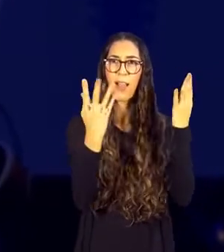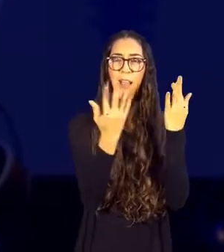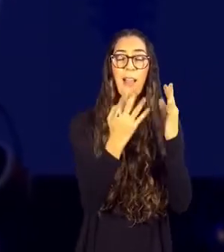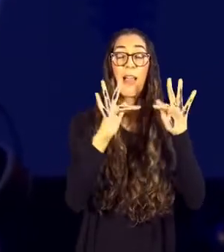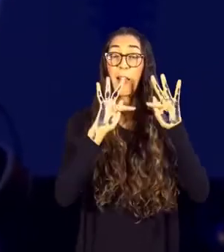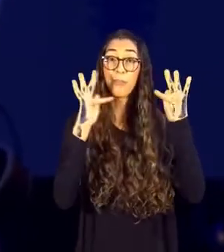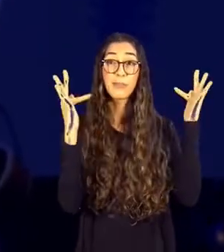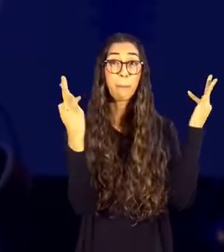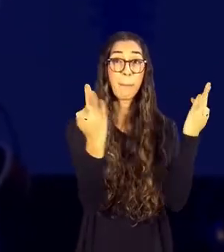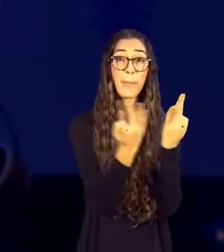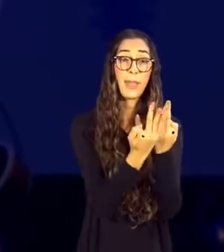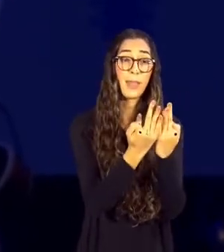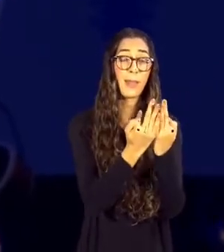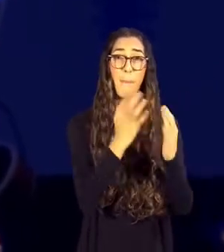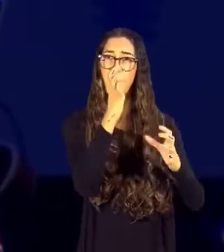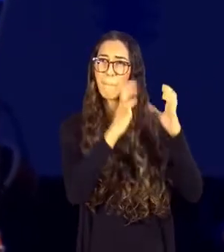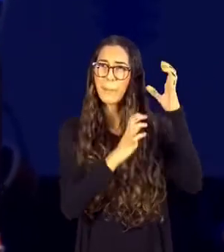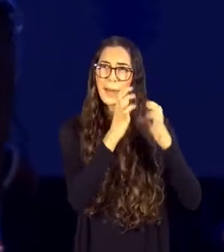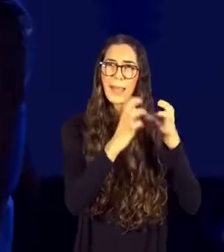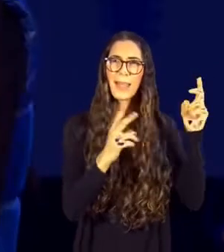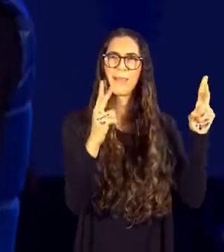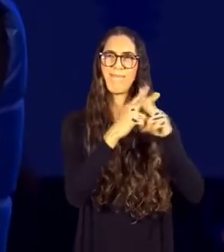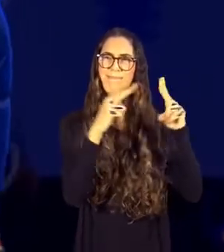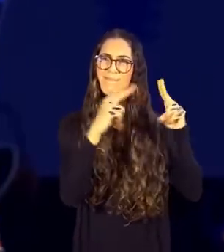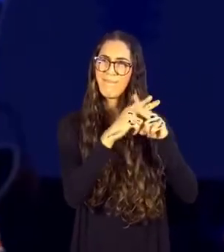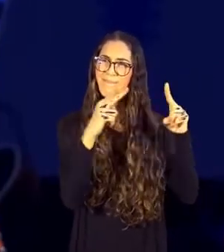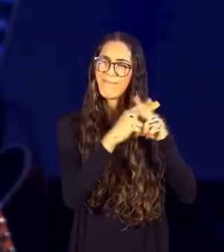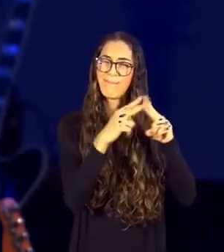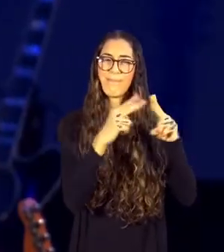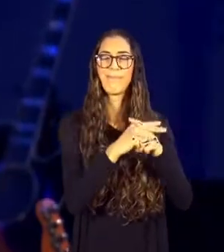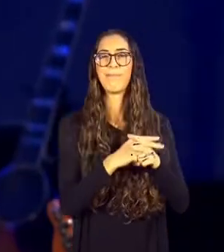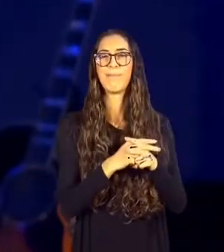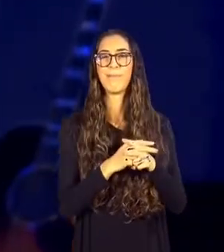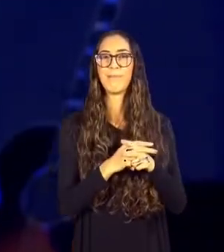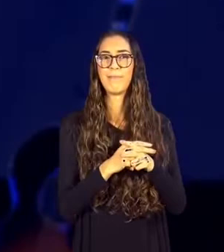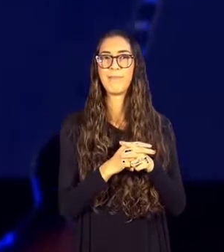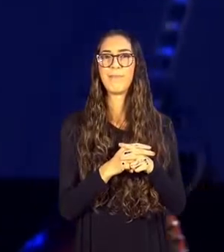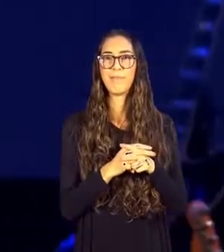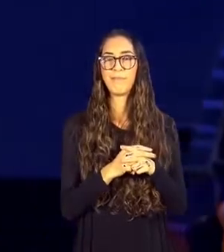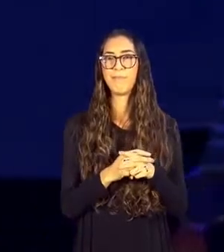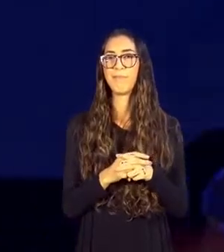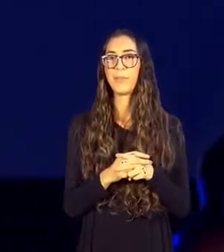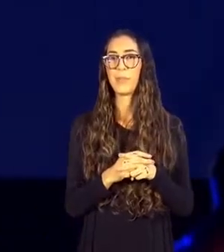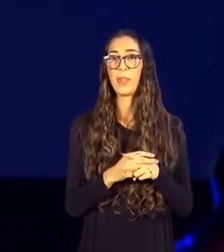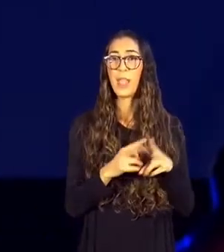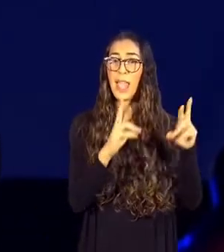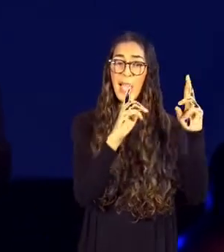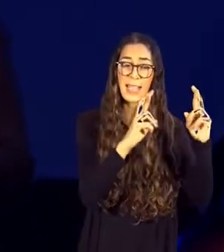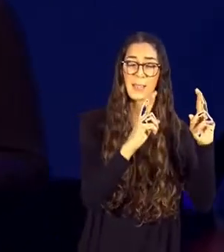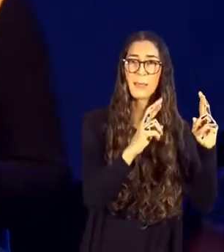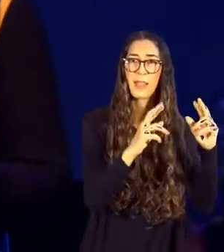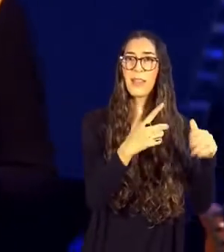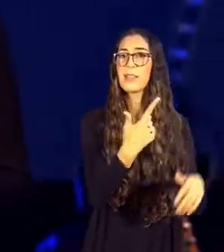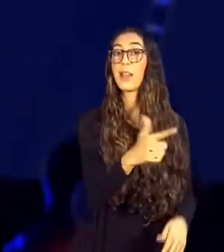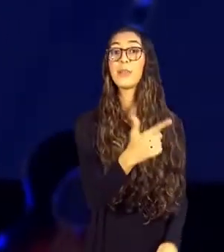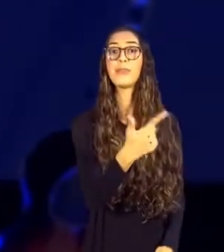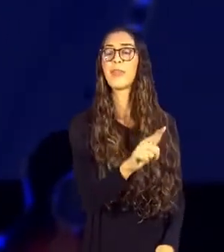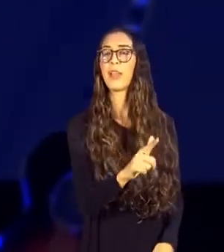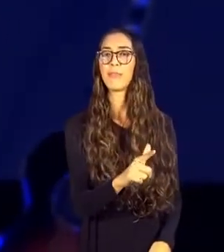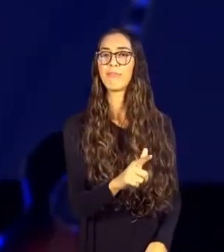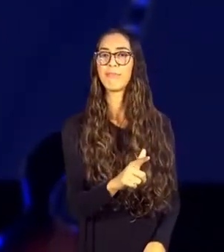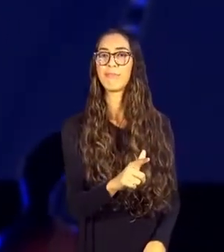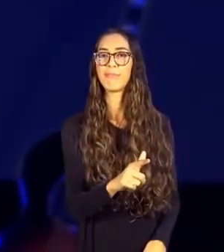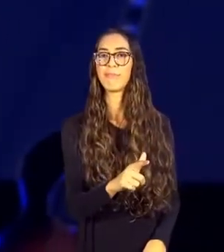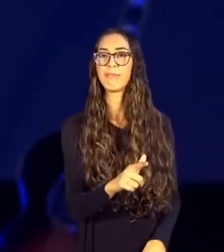esperança. Quando a gente renova a nossa mente, a gente tem algo substancial para